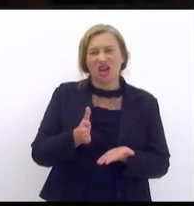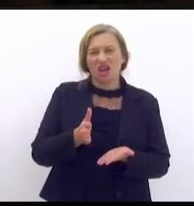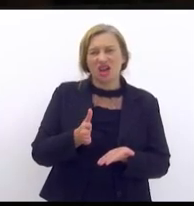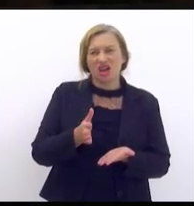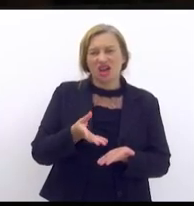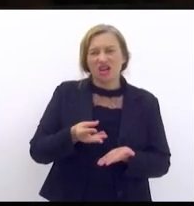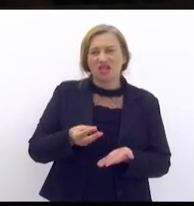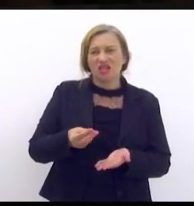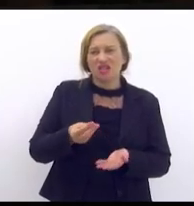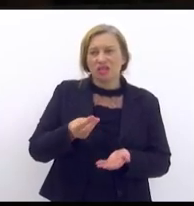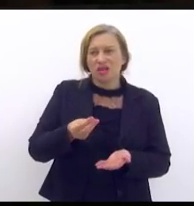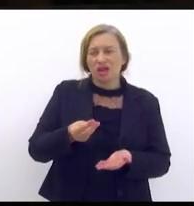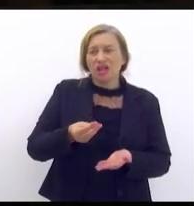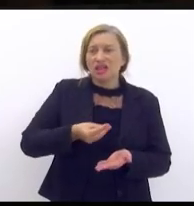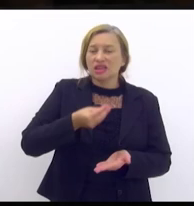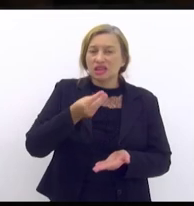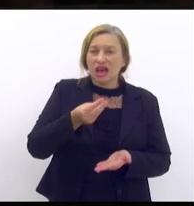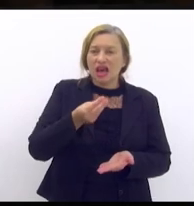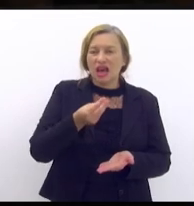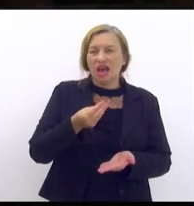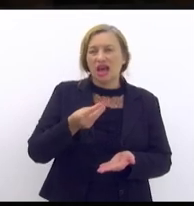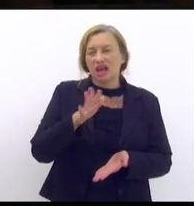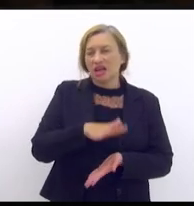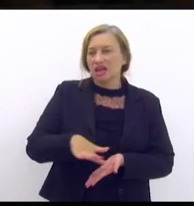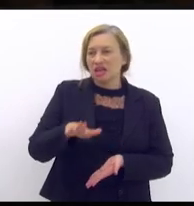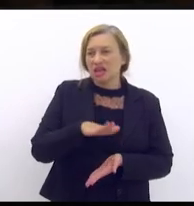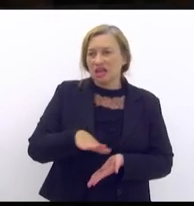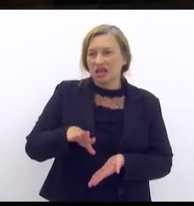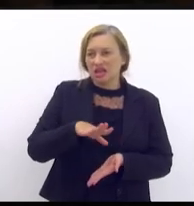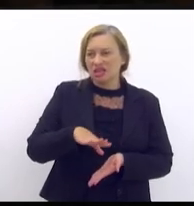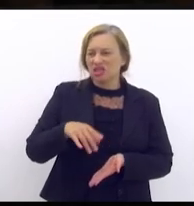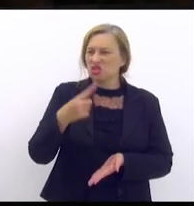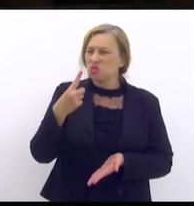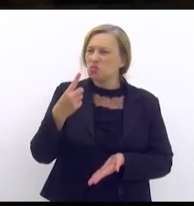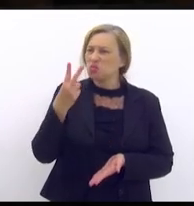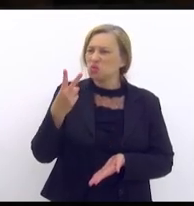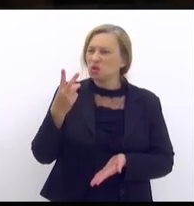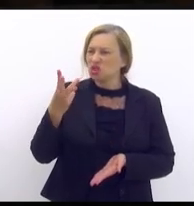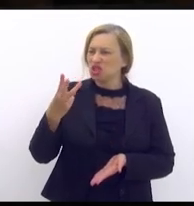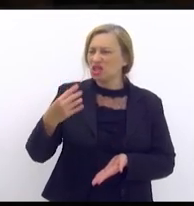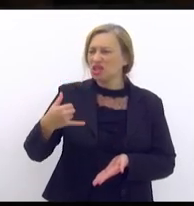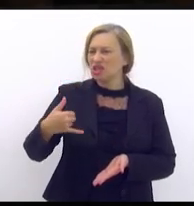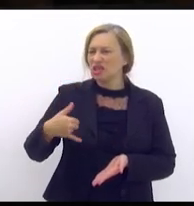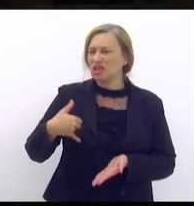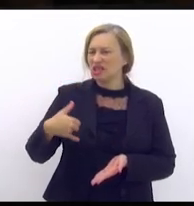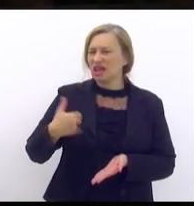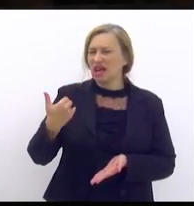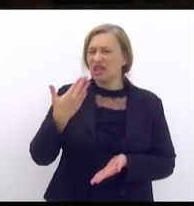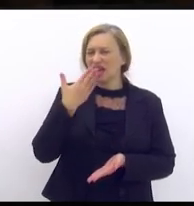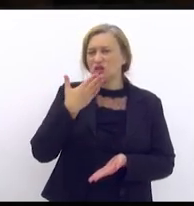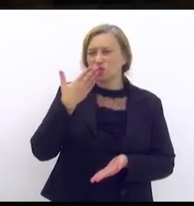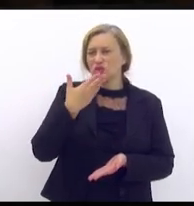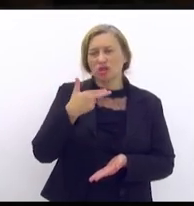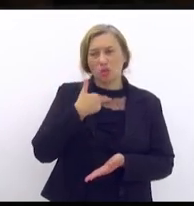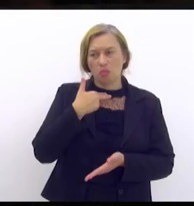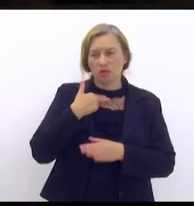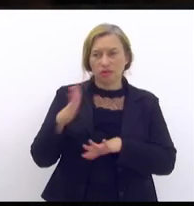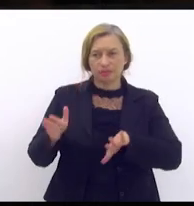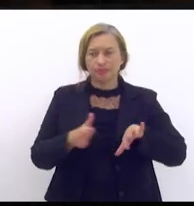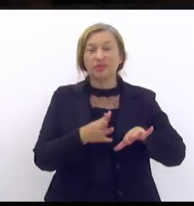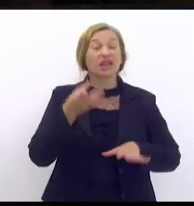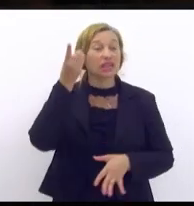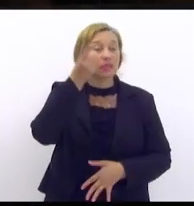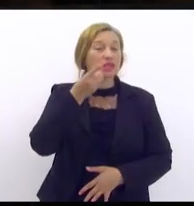necessariamente criar o paladar na dependência de tudo que é açucarado. A